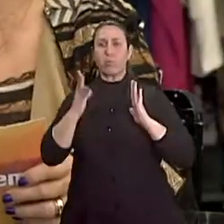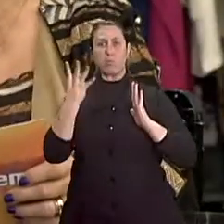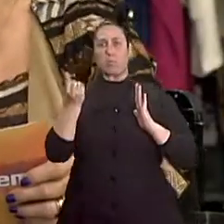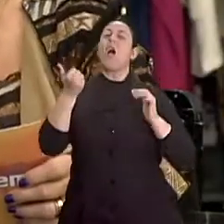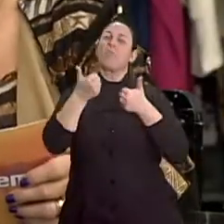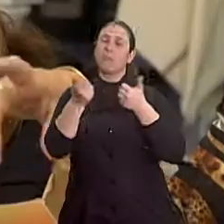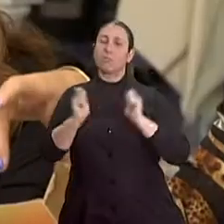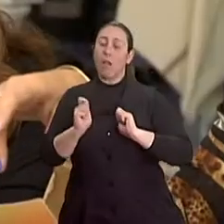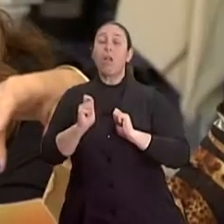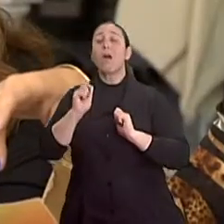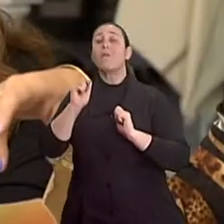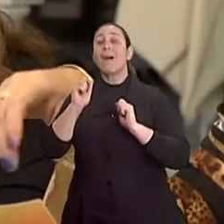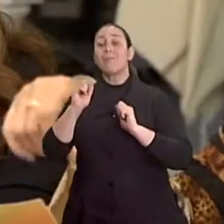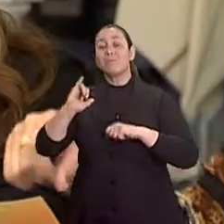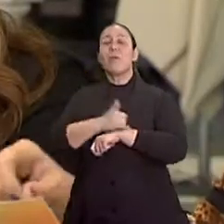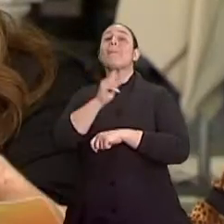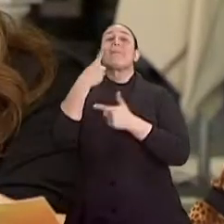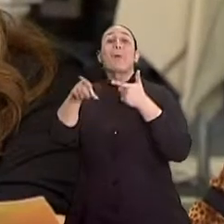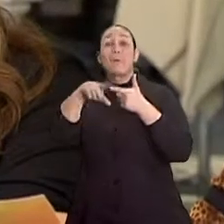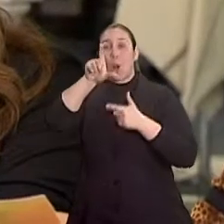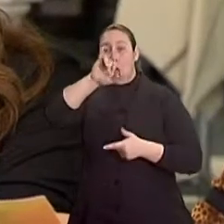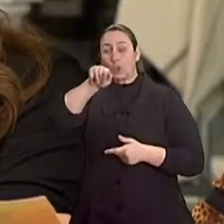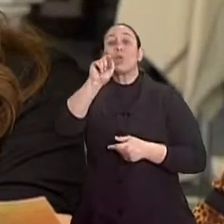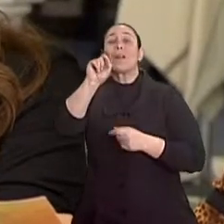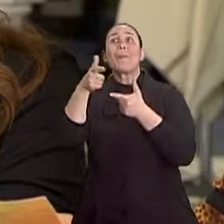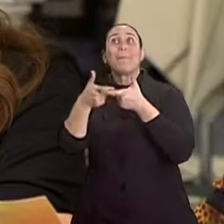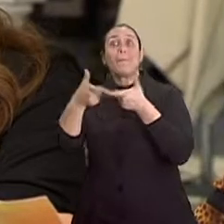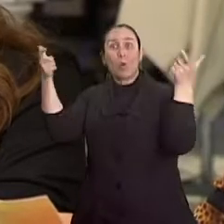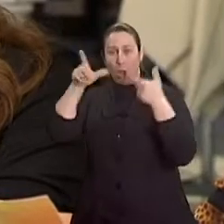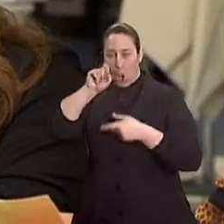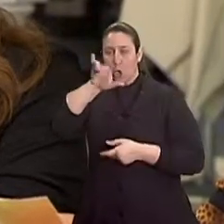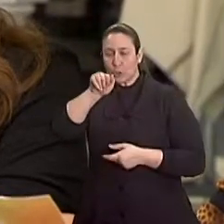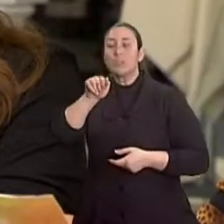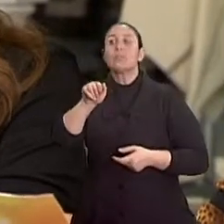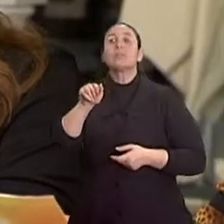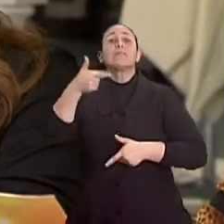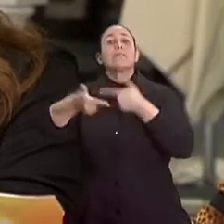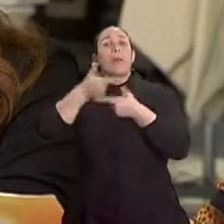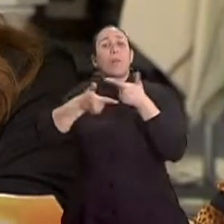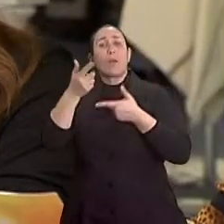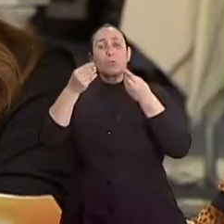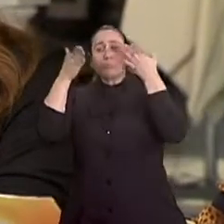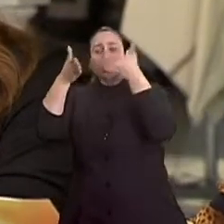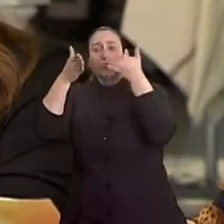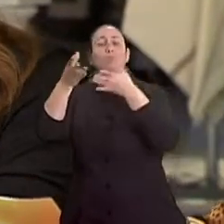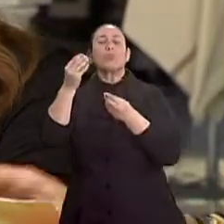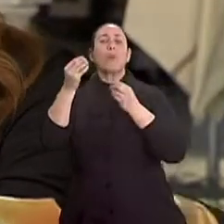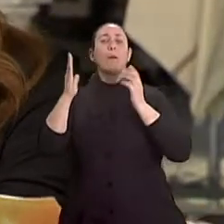Então, porque o grande problema que existe hoje nas lojas, a grande maioria das lojas, Isabel, trabalha com numeração